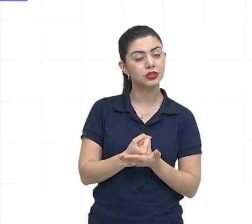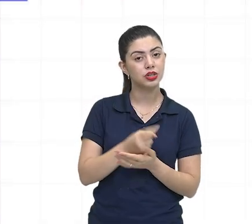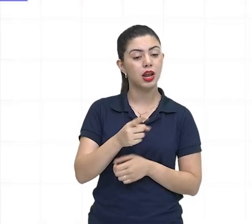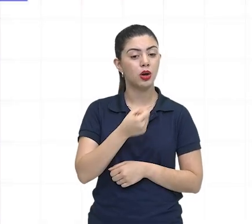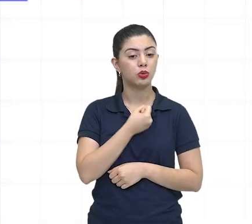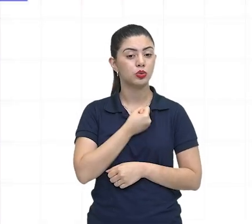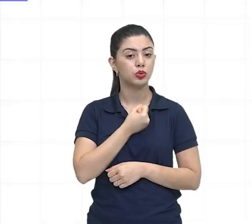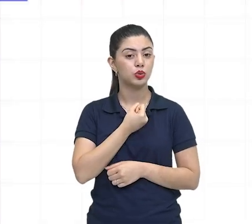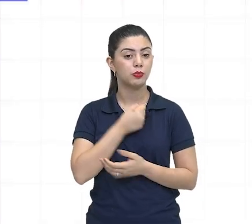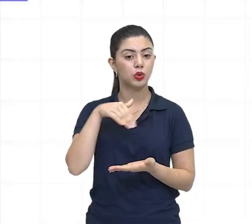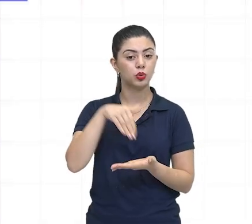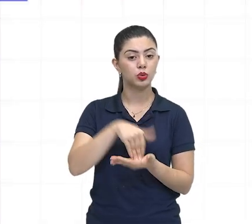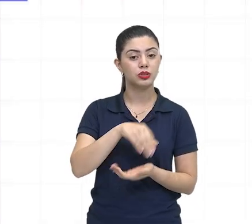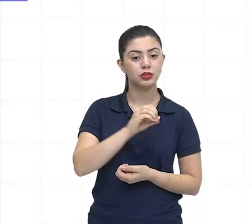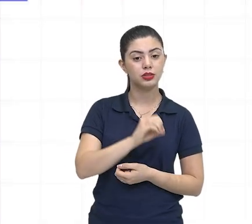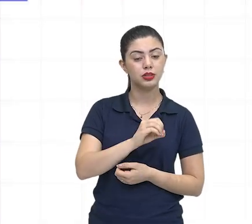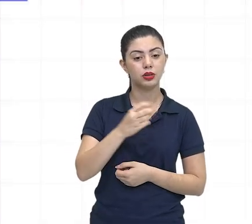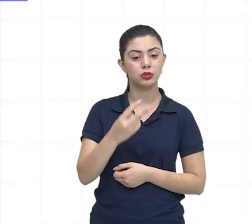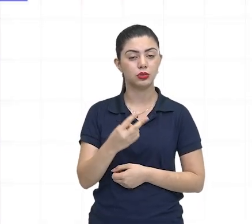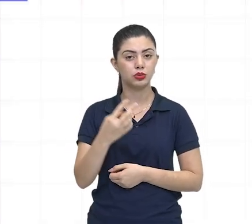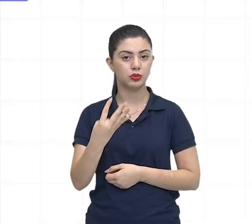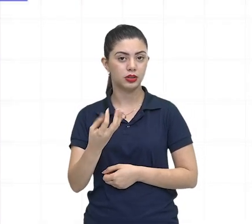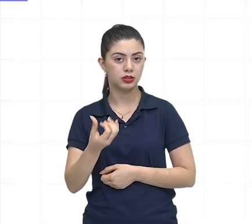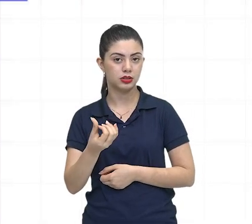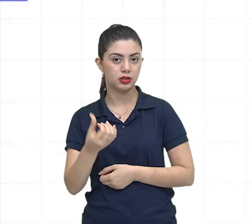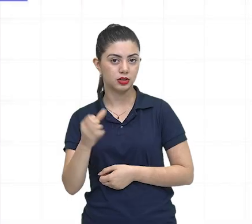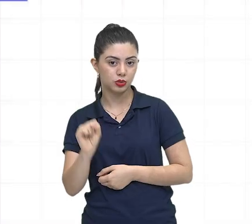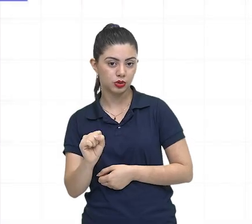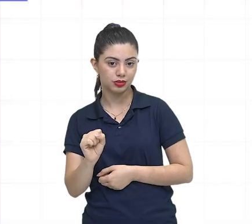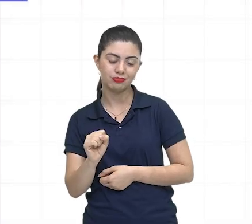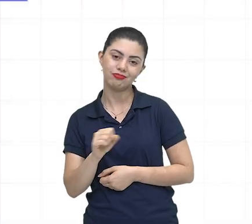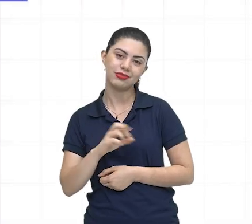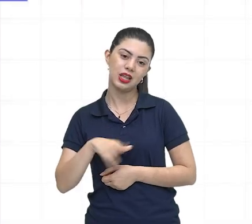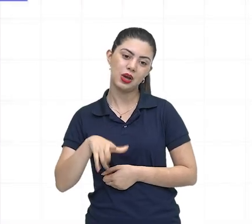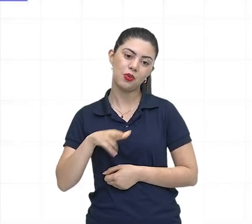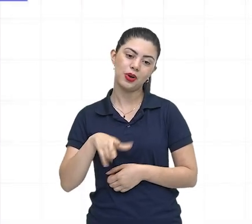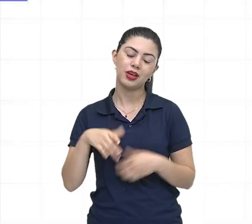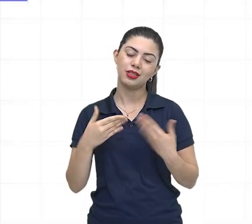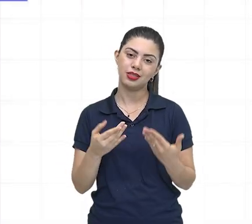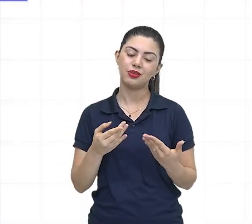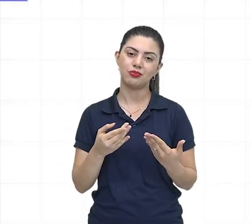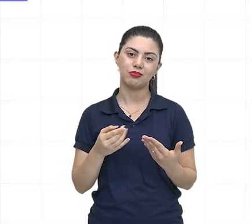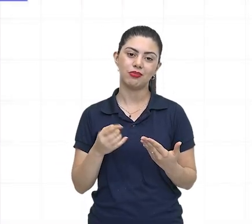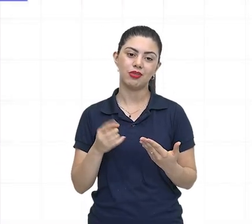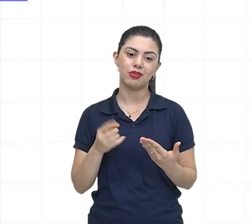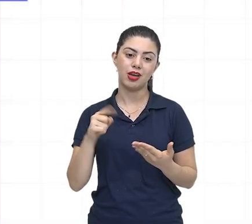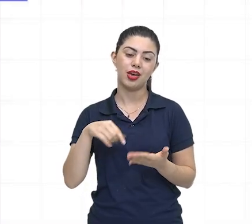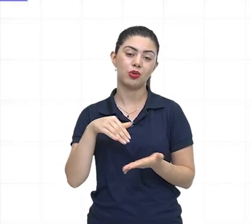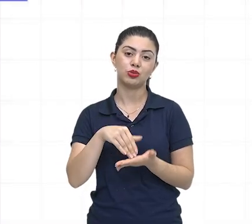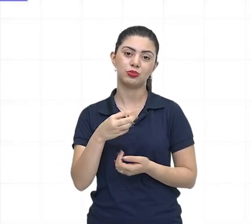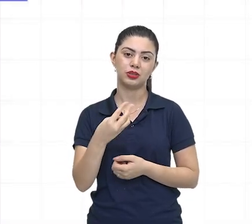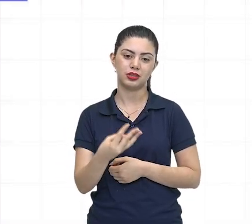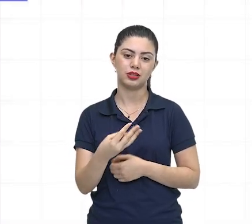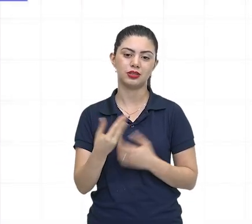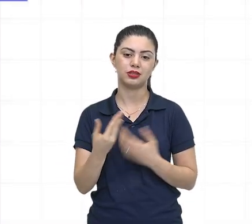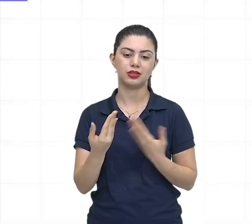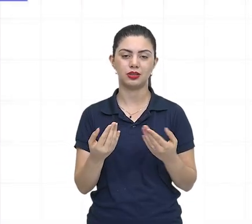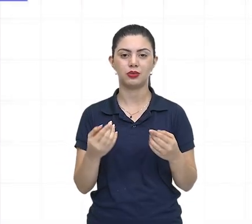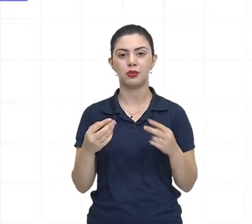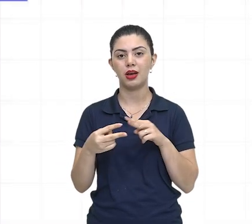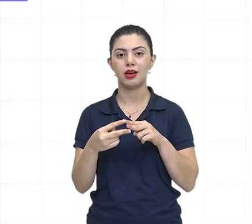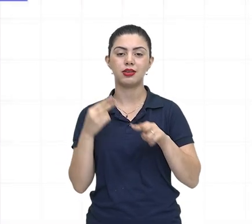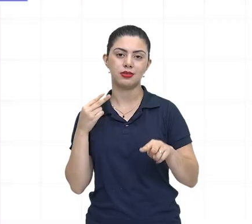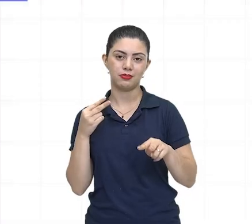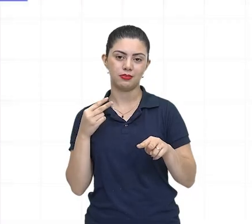número termina em 0, 2, 4, 6 ou 8. Não, terminou em quanto? 13, Não, então ele é